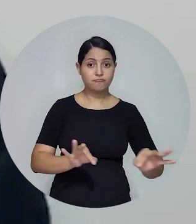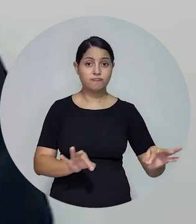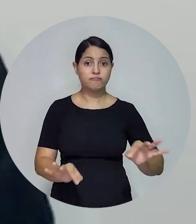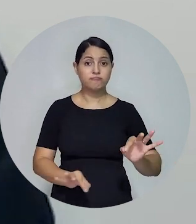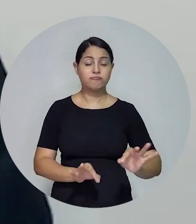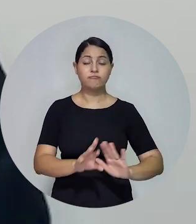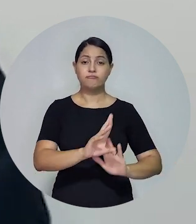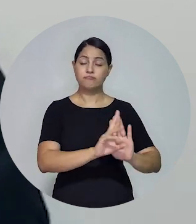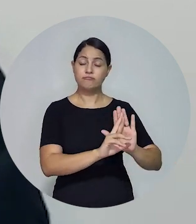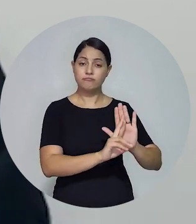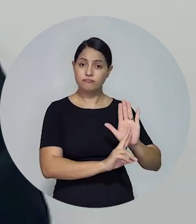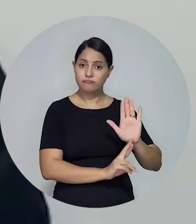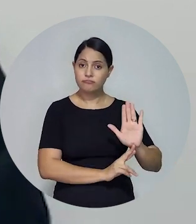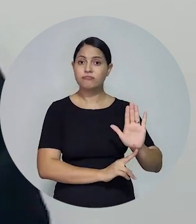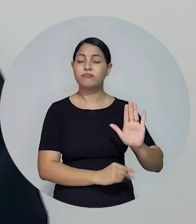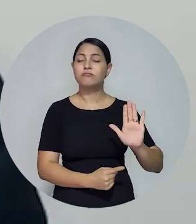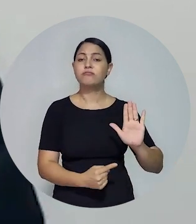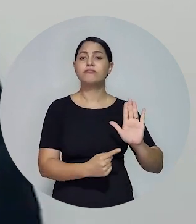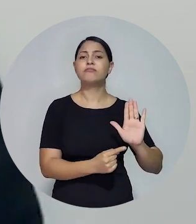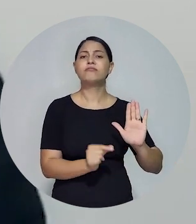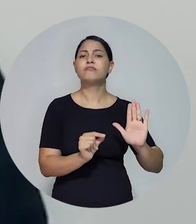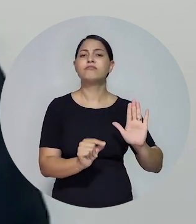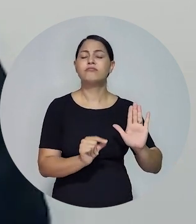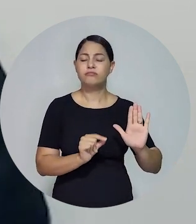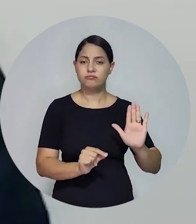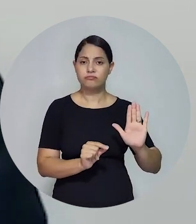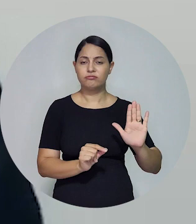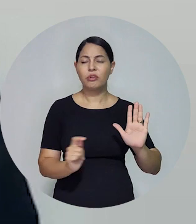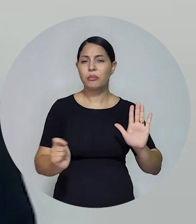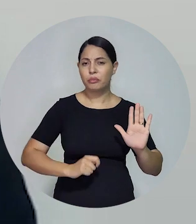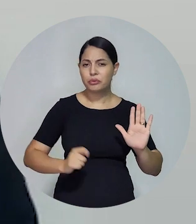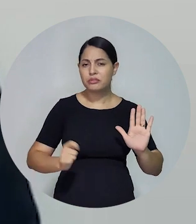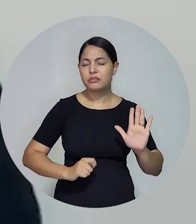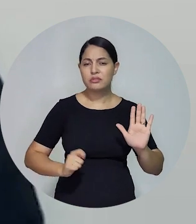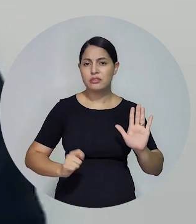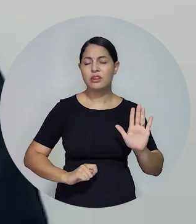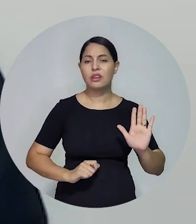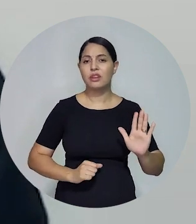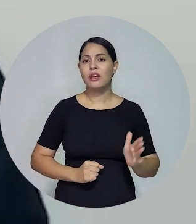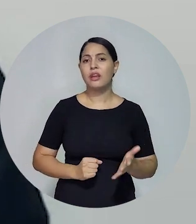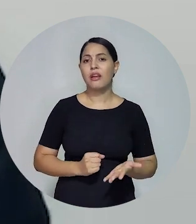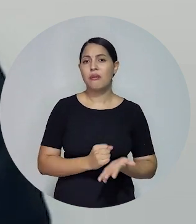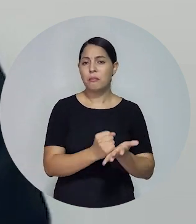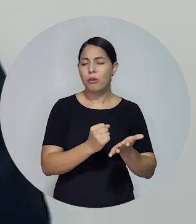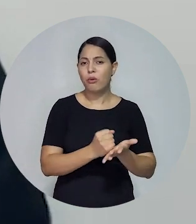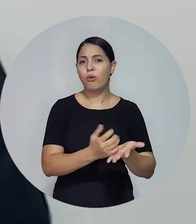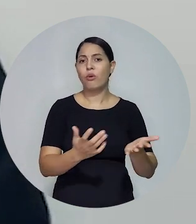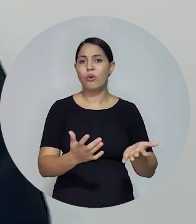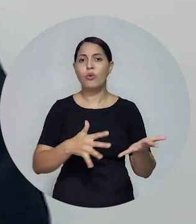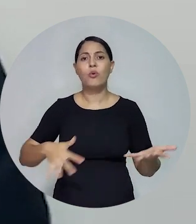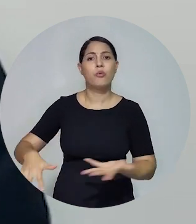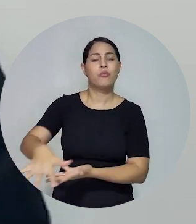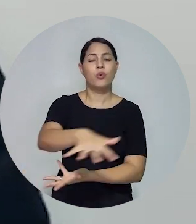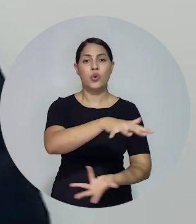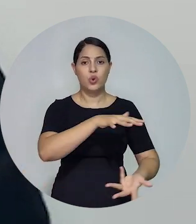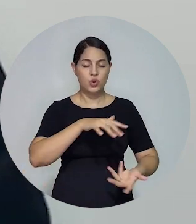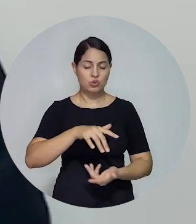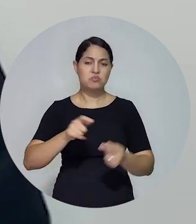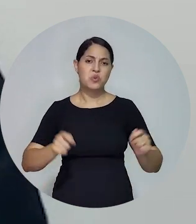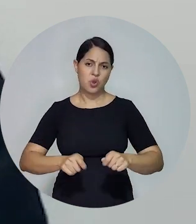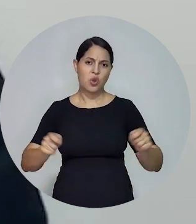é a criação, a elaboração de diretrizes que possam ser